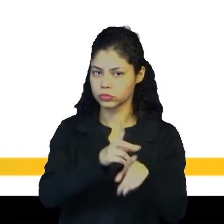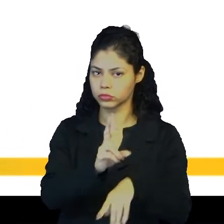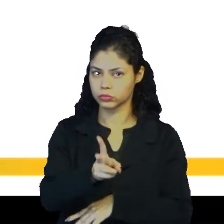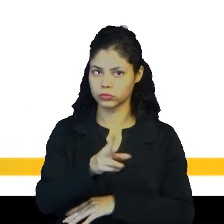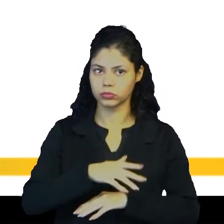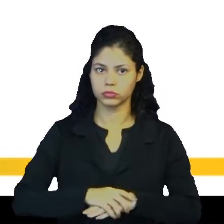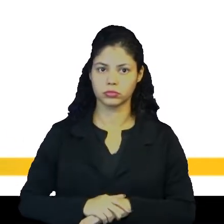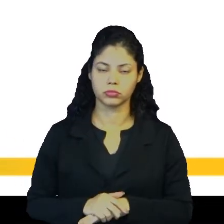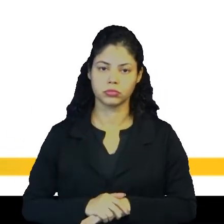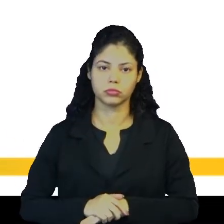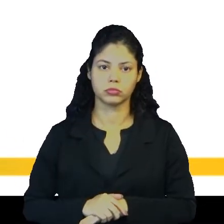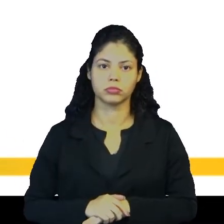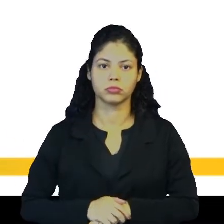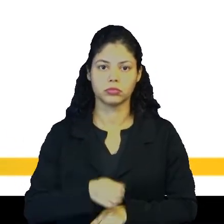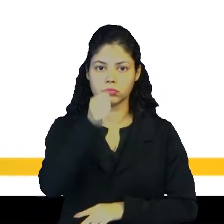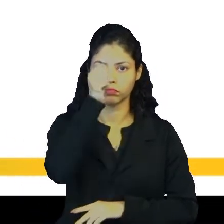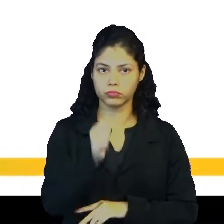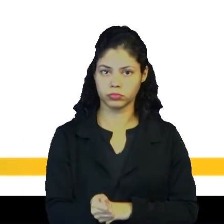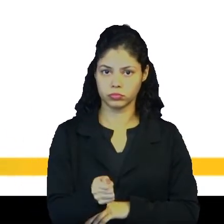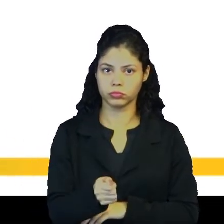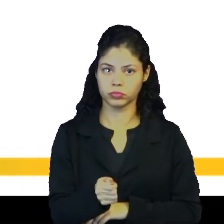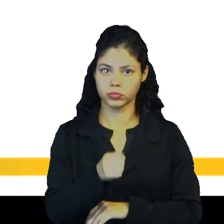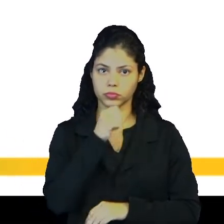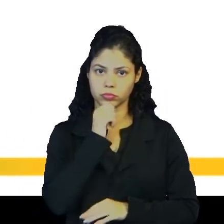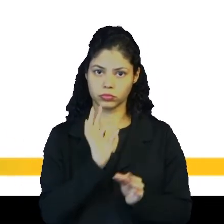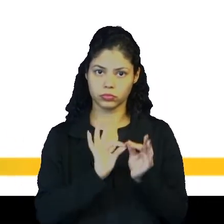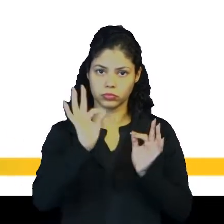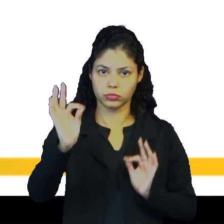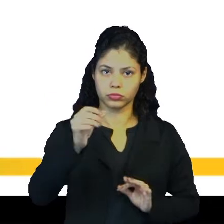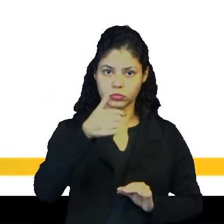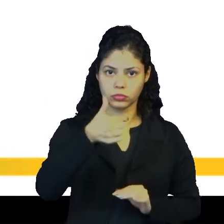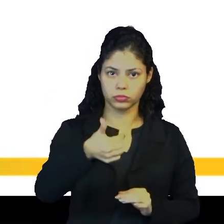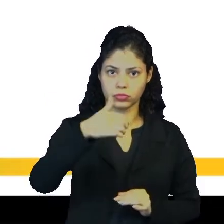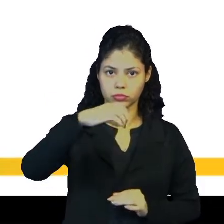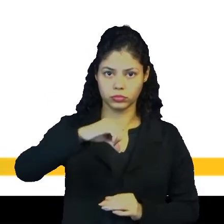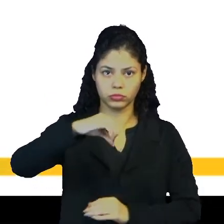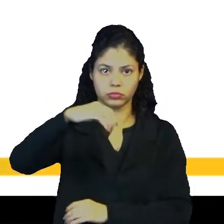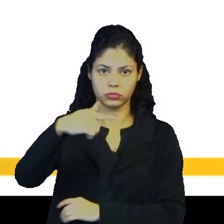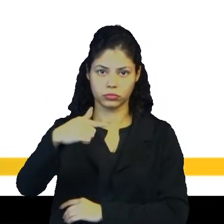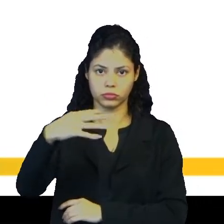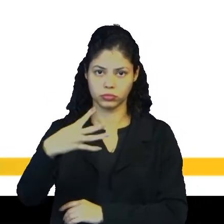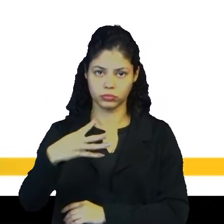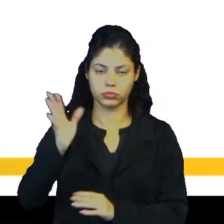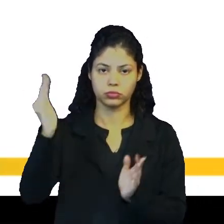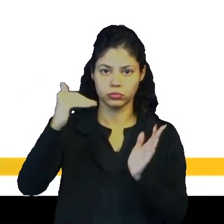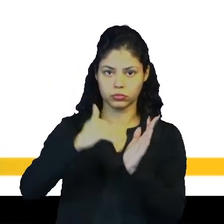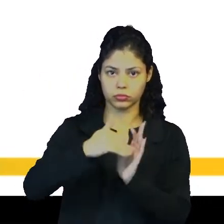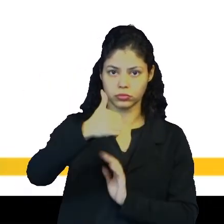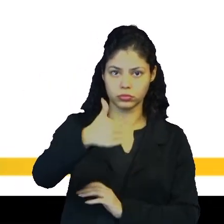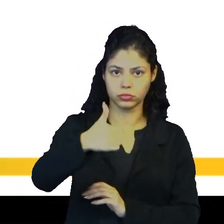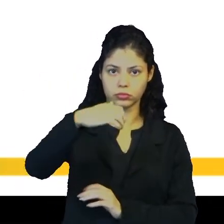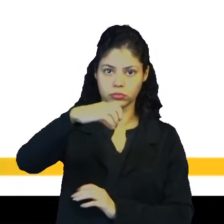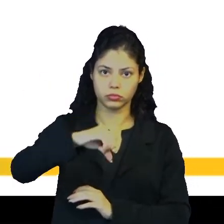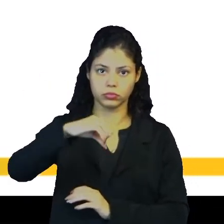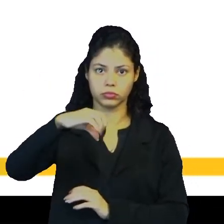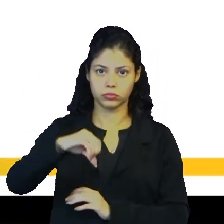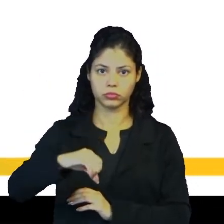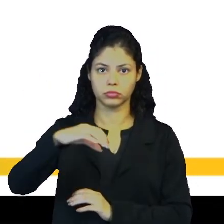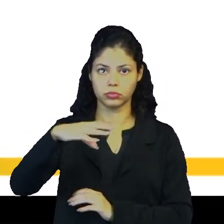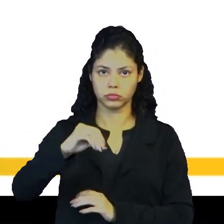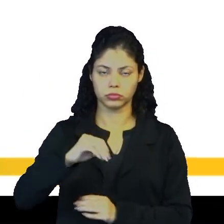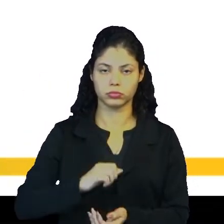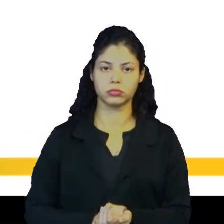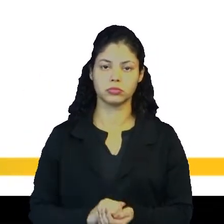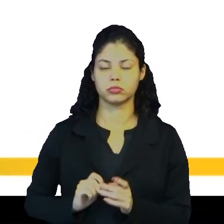perseguidos. A ditadura chilena estendeu-se de 73 até 1990, né, sendo governada